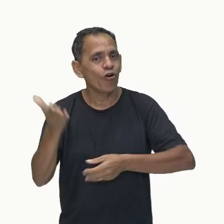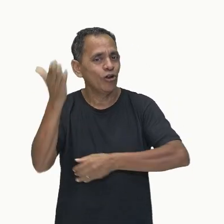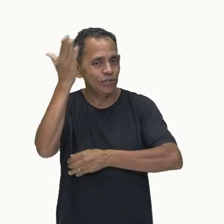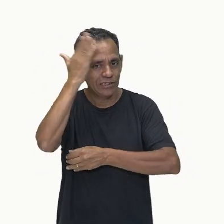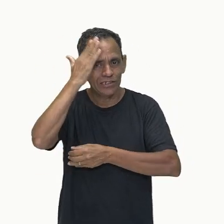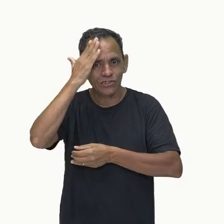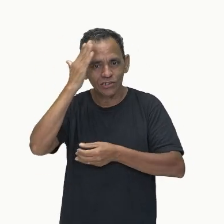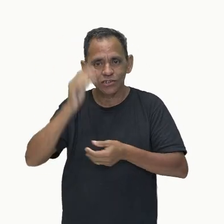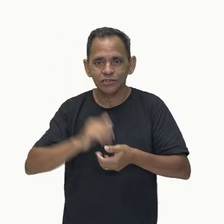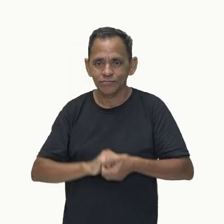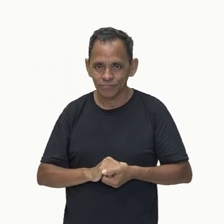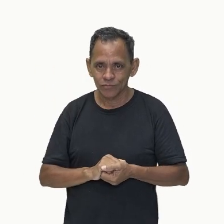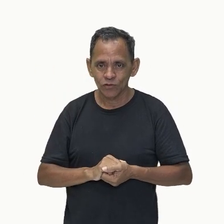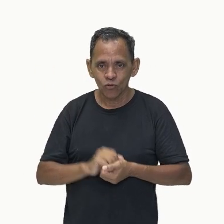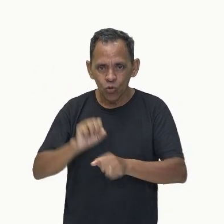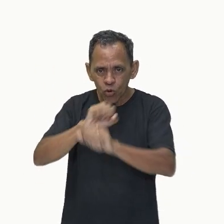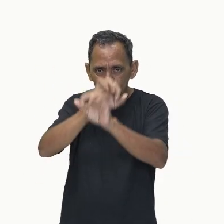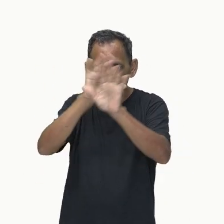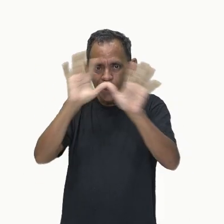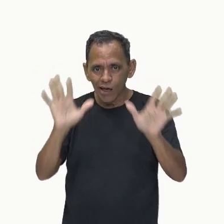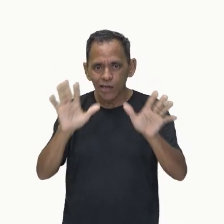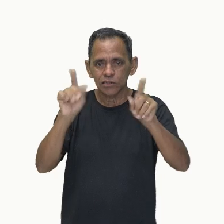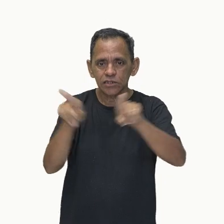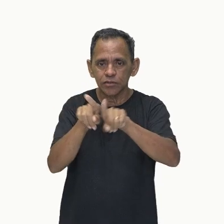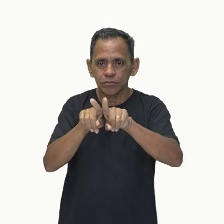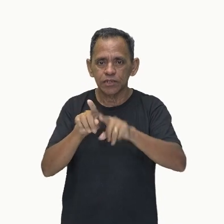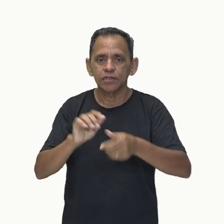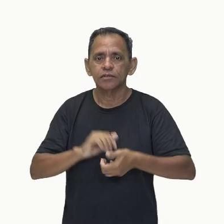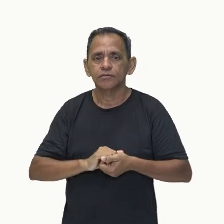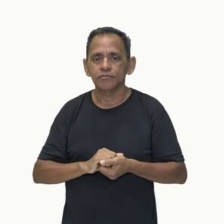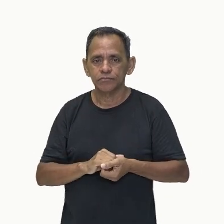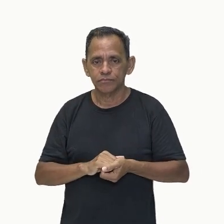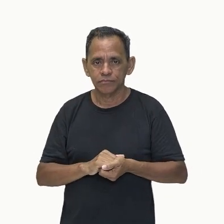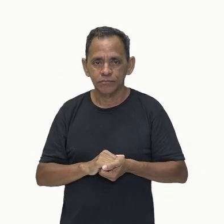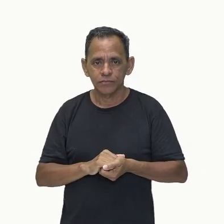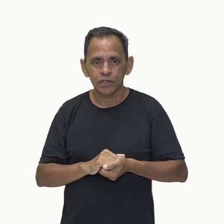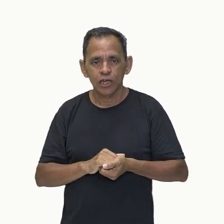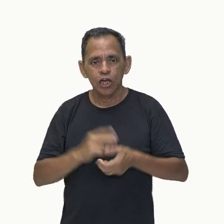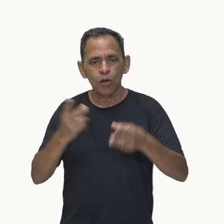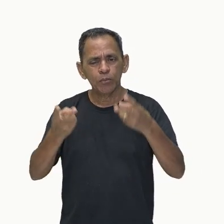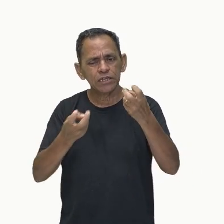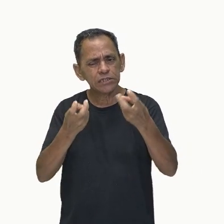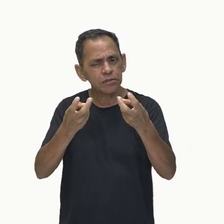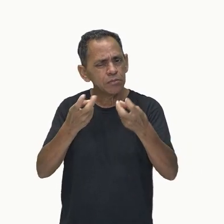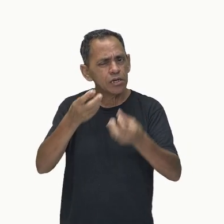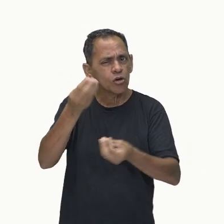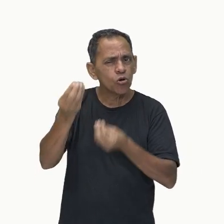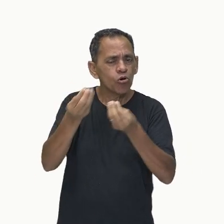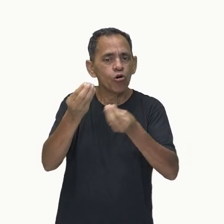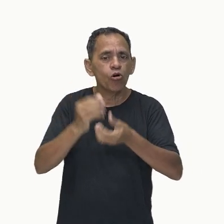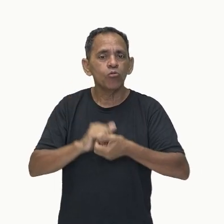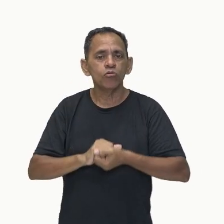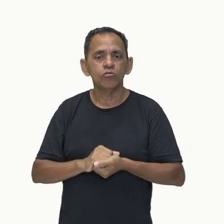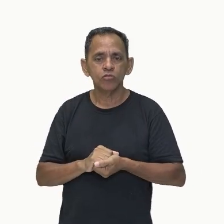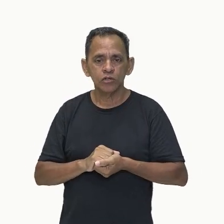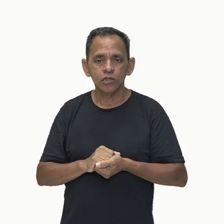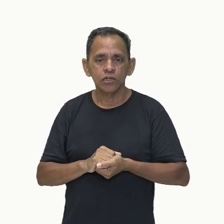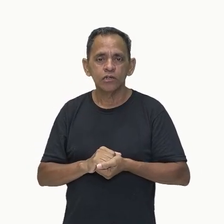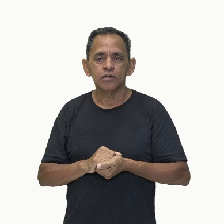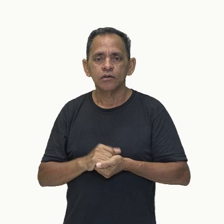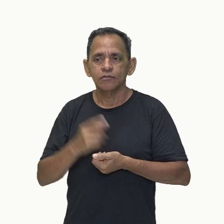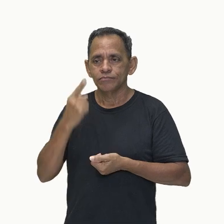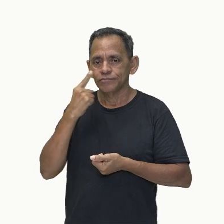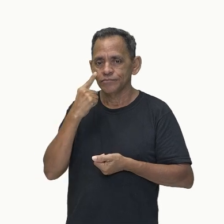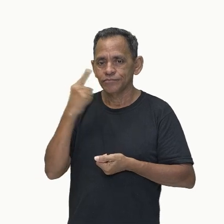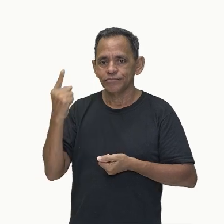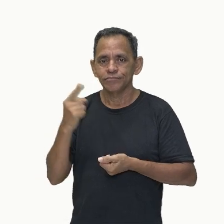tá esclarecendo tudo. A glória tá acontecendo agora. E aí, para ver se tu entendeu mesmo, vem essa última